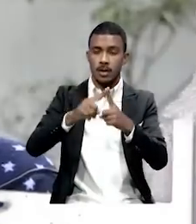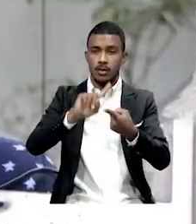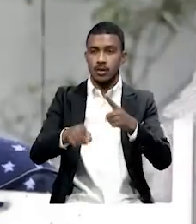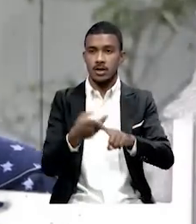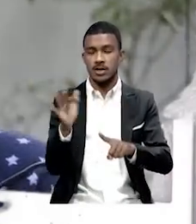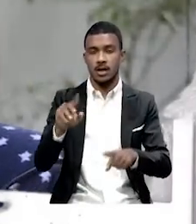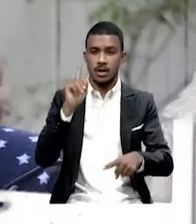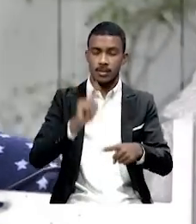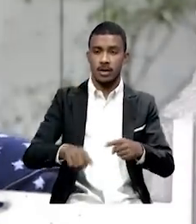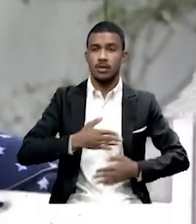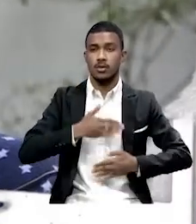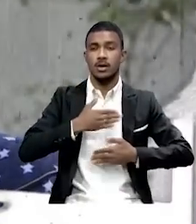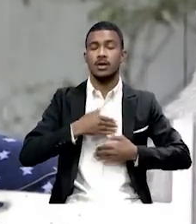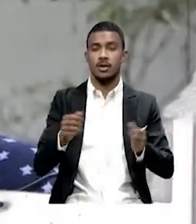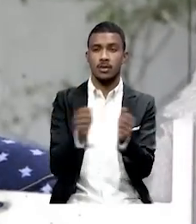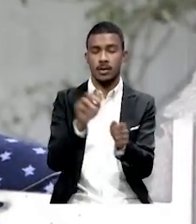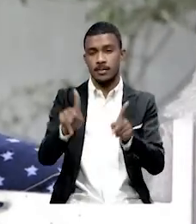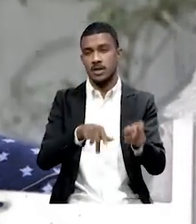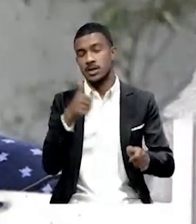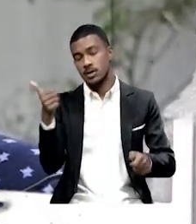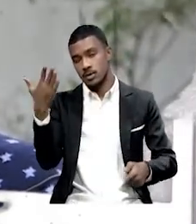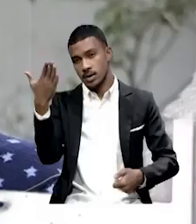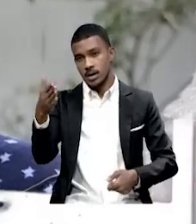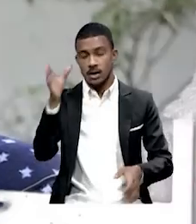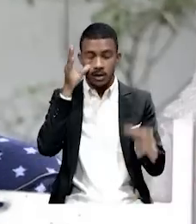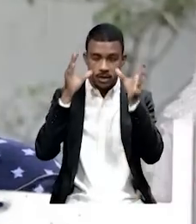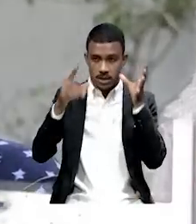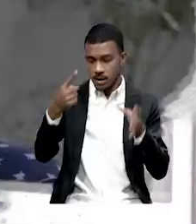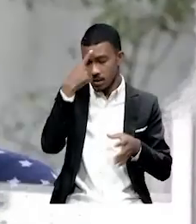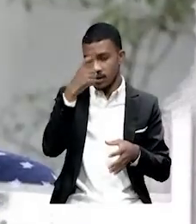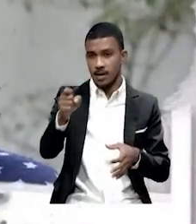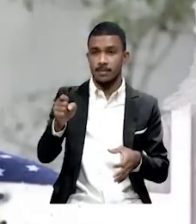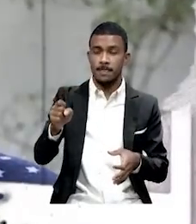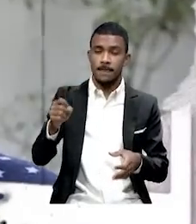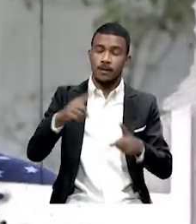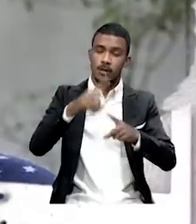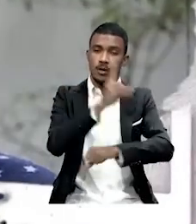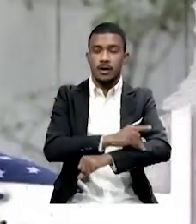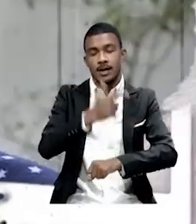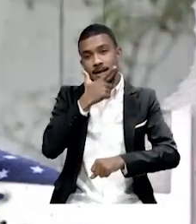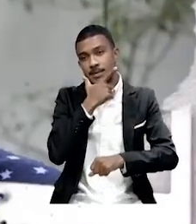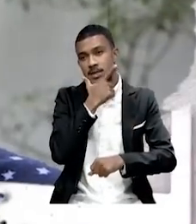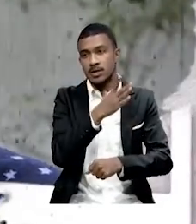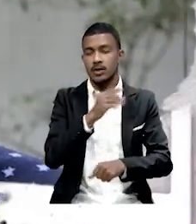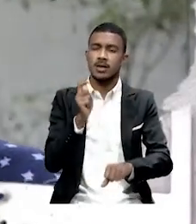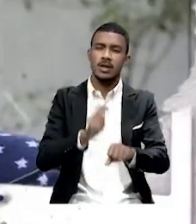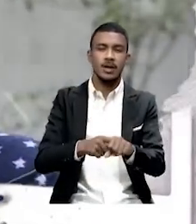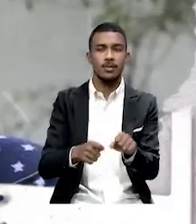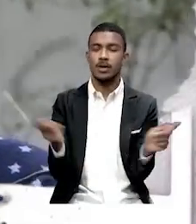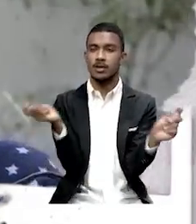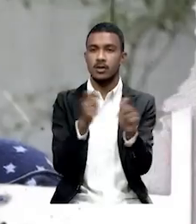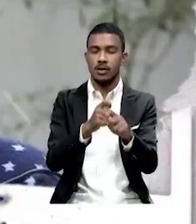e a emacelo que é triste. Basá, oem o amnasa, lorong ida situasang hotu senak filak tuir moris